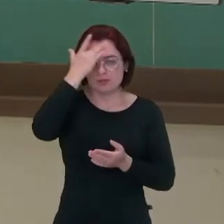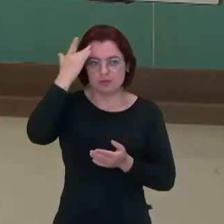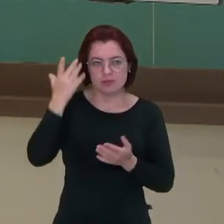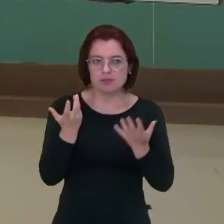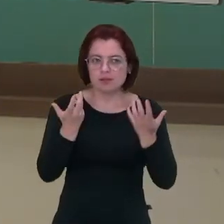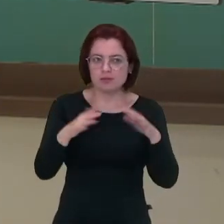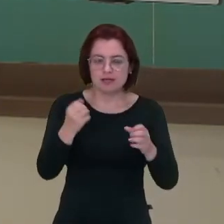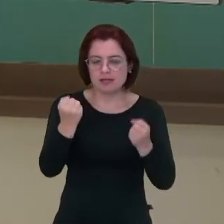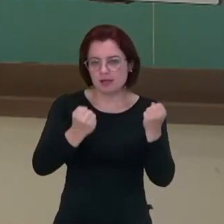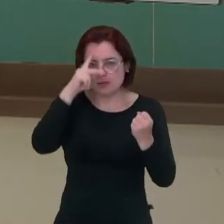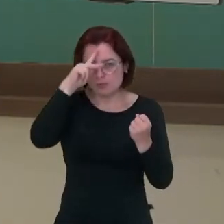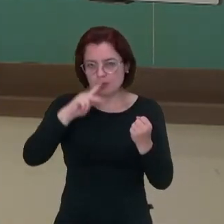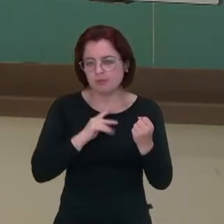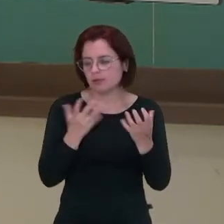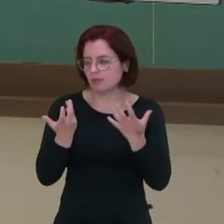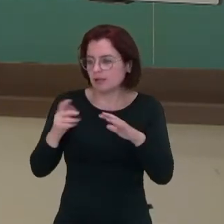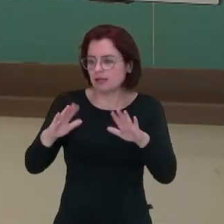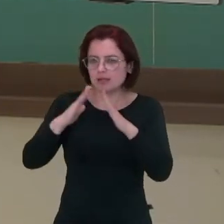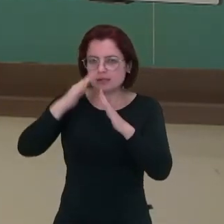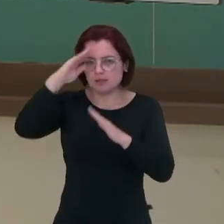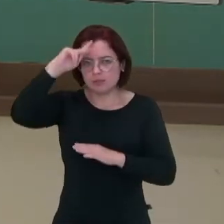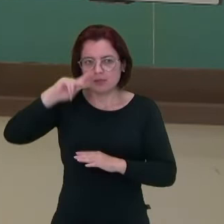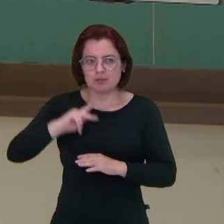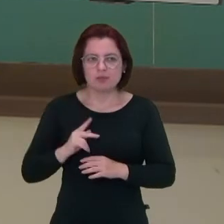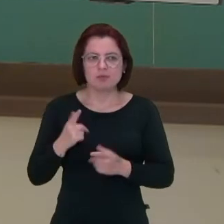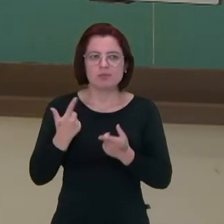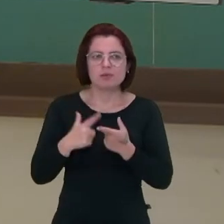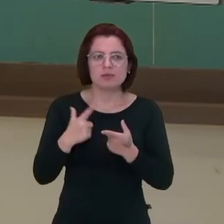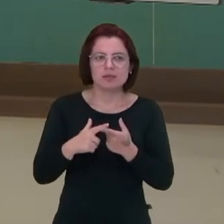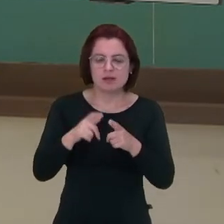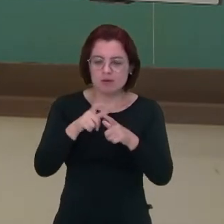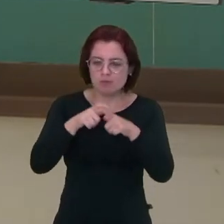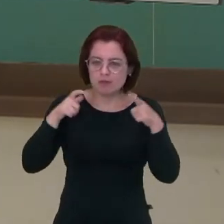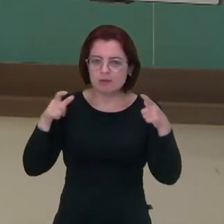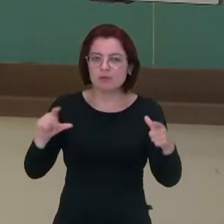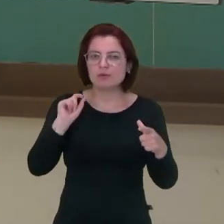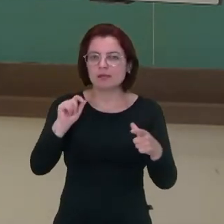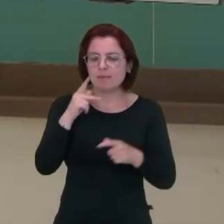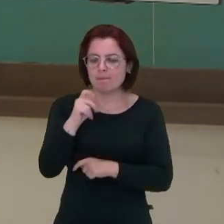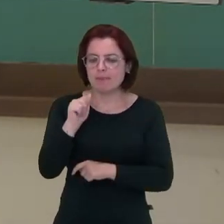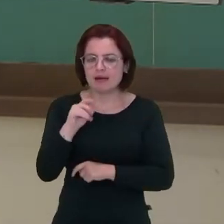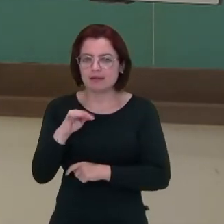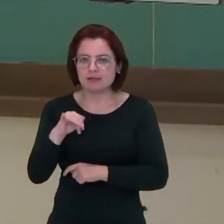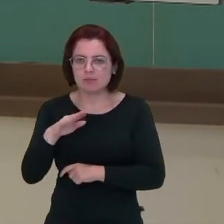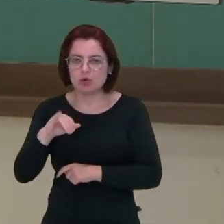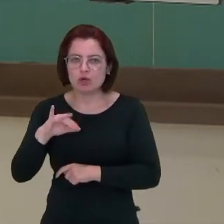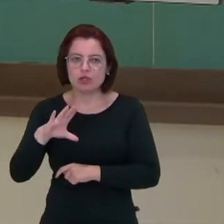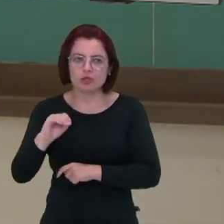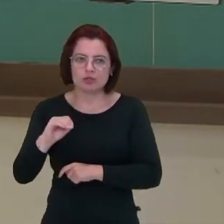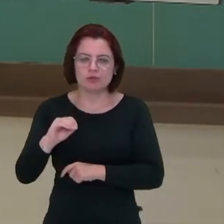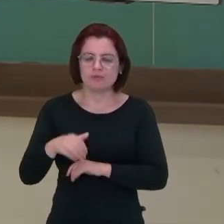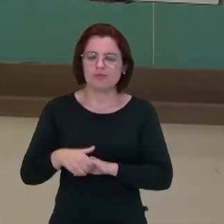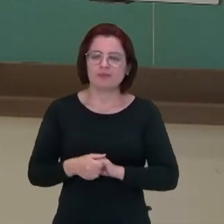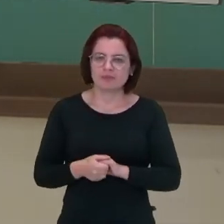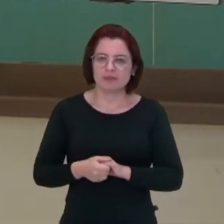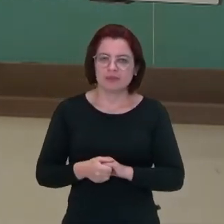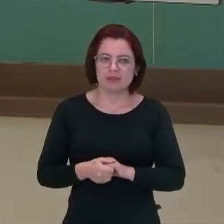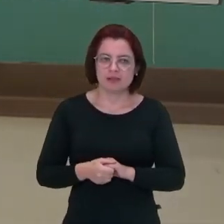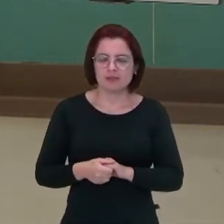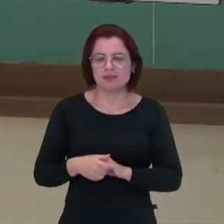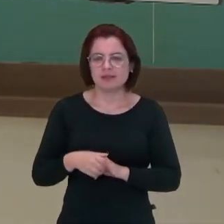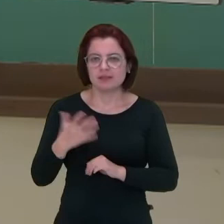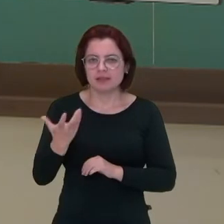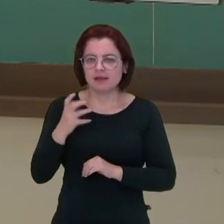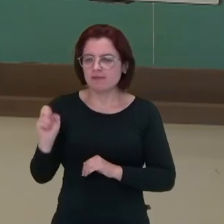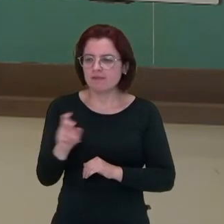seu carro próprio, nem a sua casa própria, porque ela quer aumentar o seu patrimônio líquido, ou seja, o seu valor em